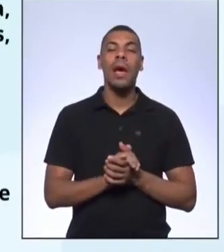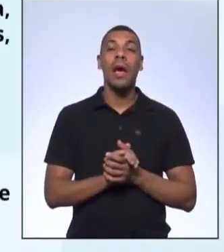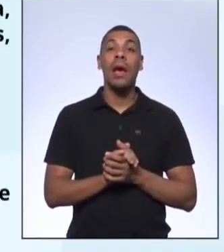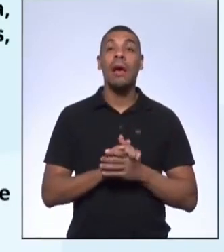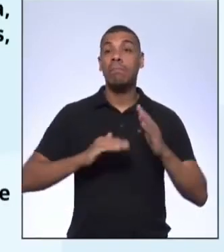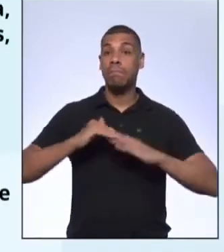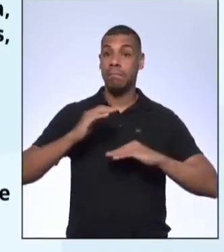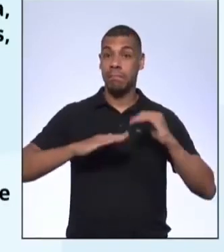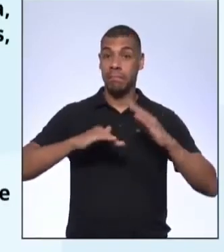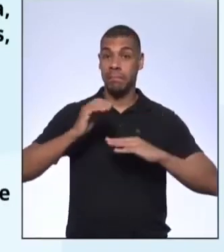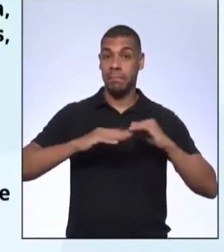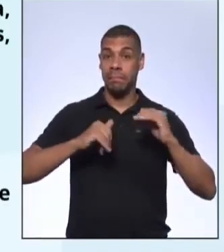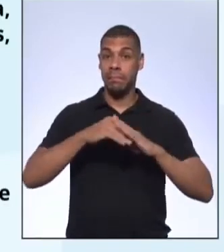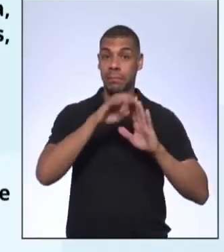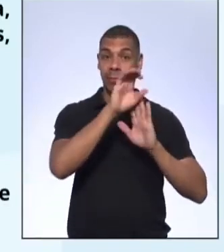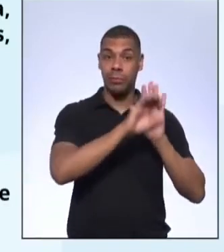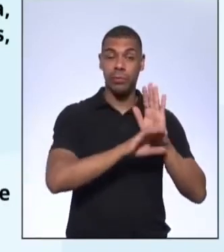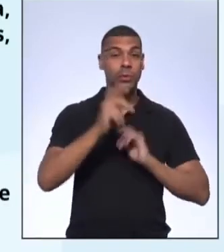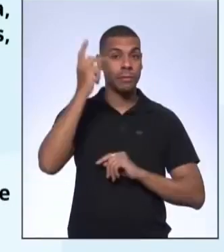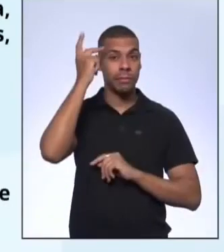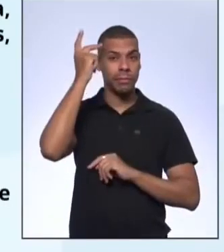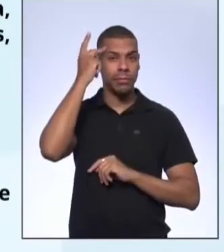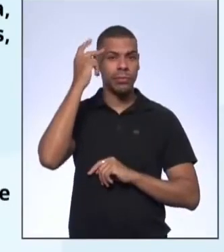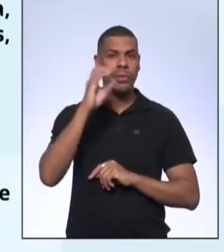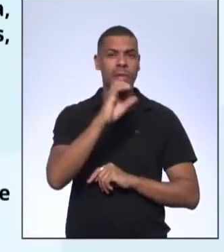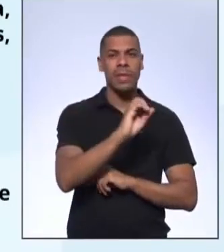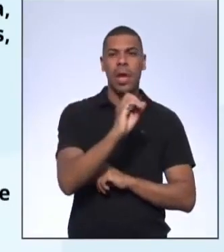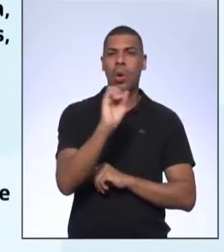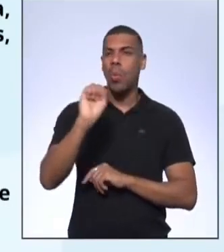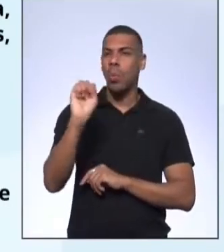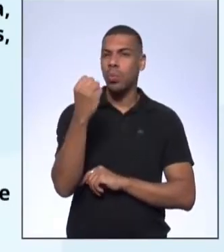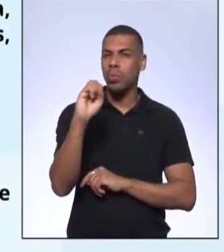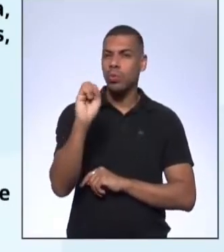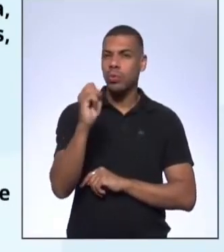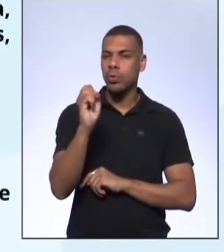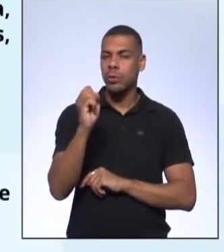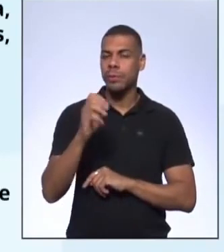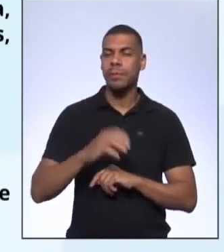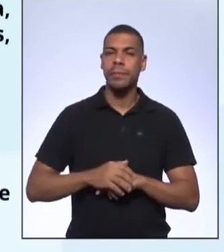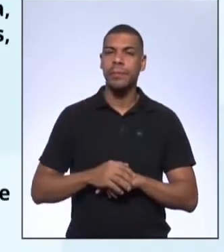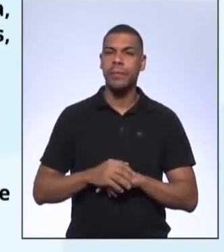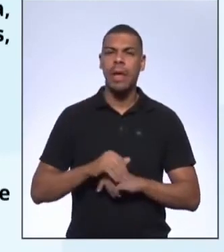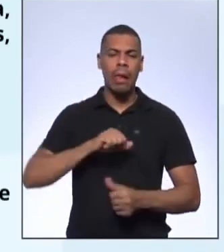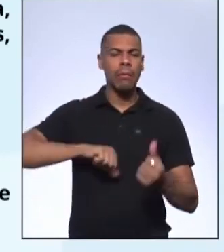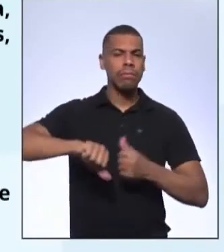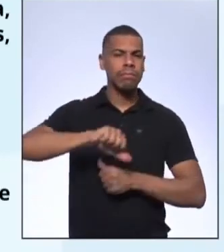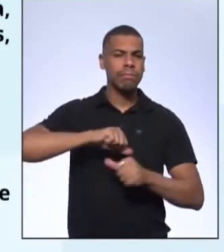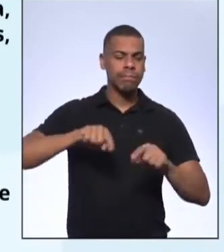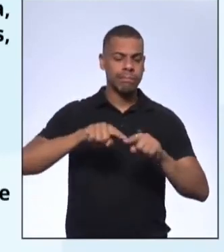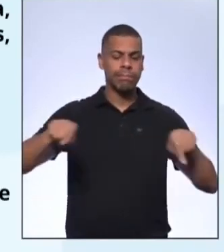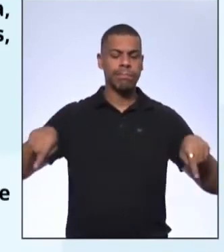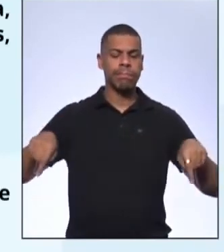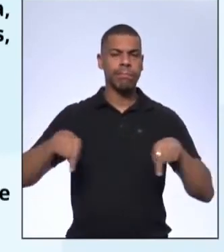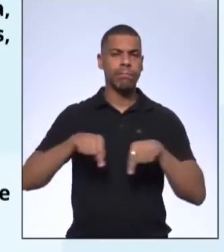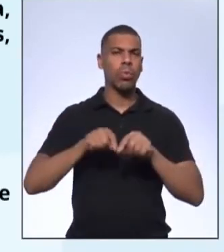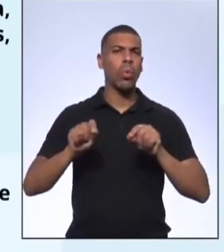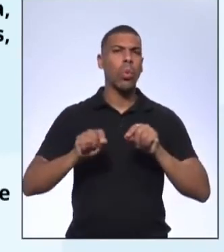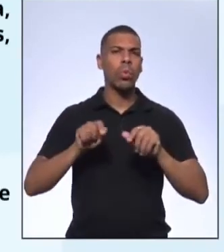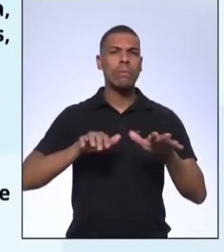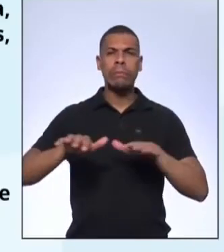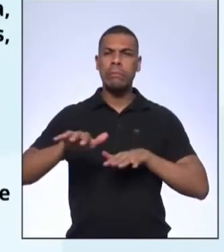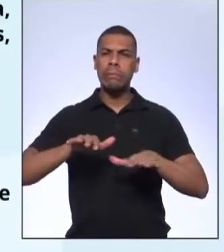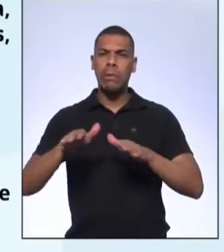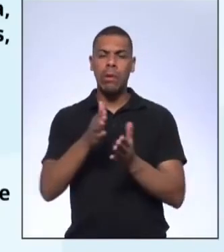de Geografia é a habilidade 08, analisar transformações territoriais, considerando o movimento